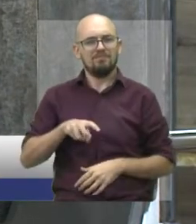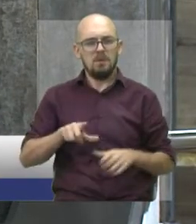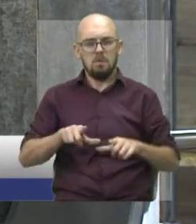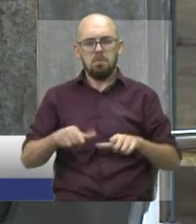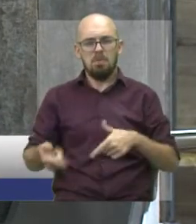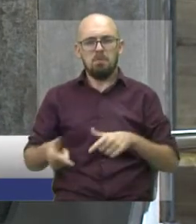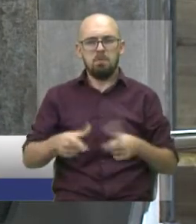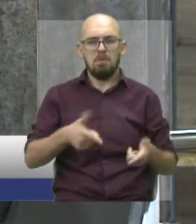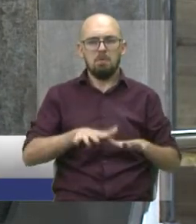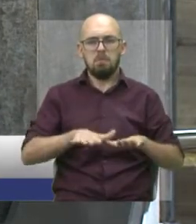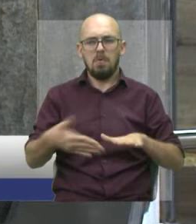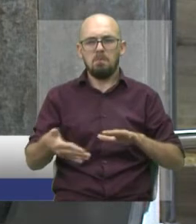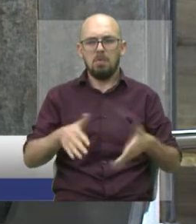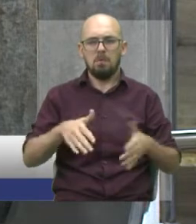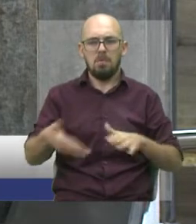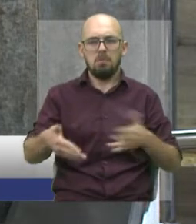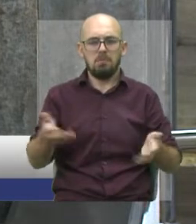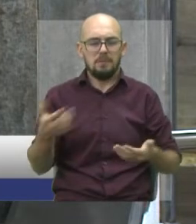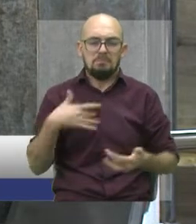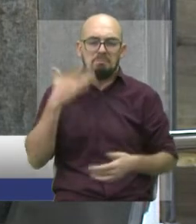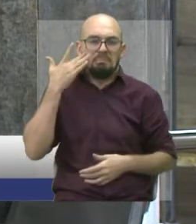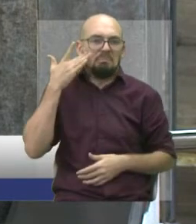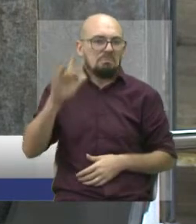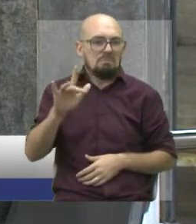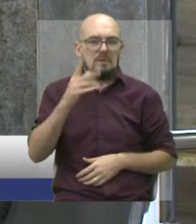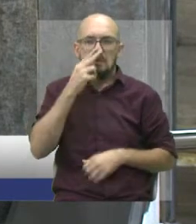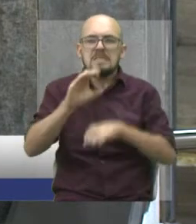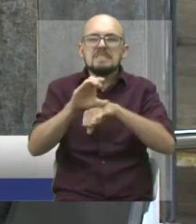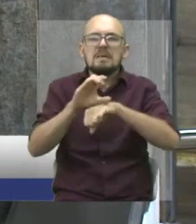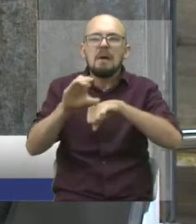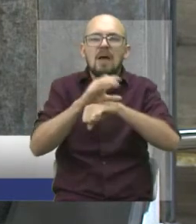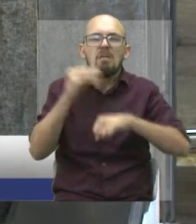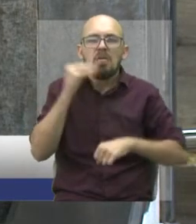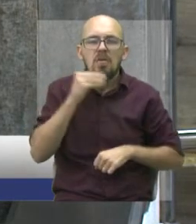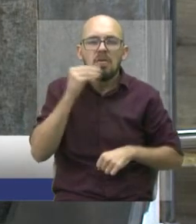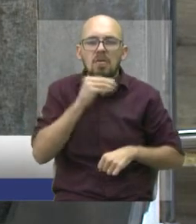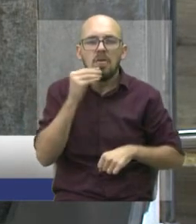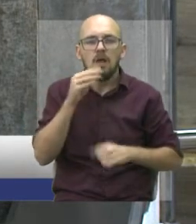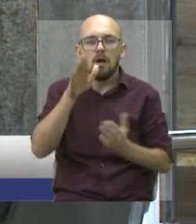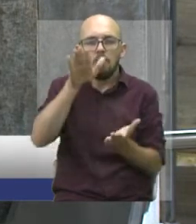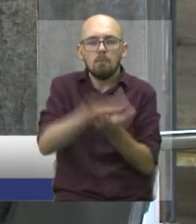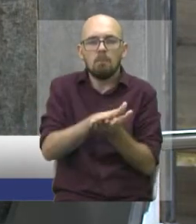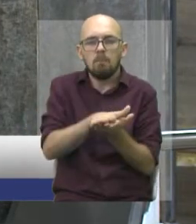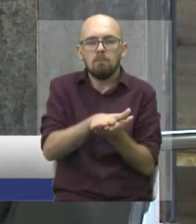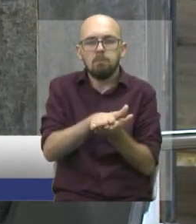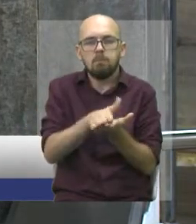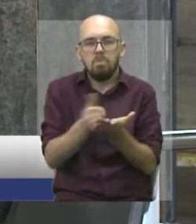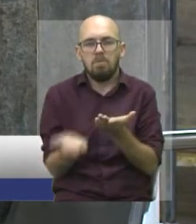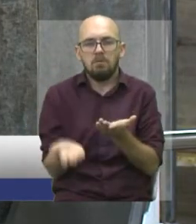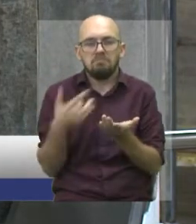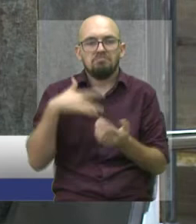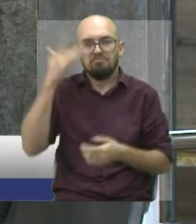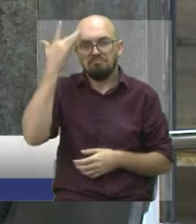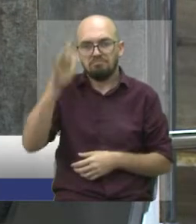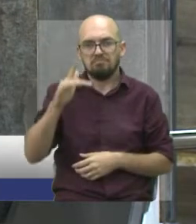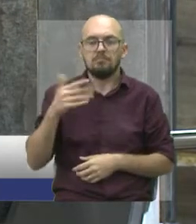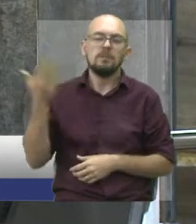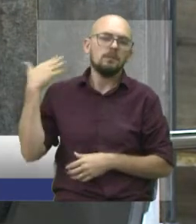mal executado, vamos dizer assim, ou massa sem cimento. E aí veio a resposta para mim